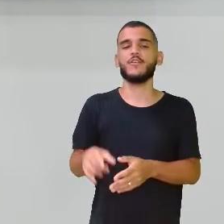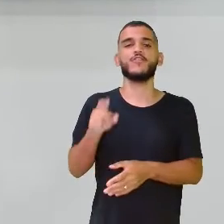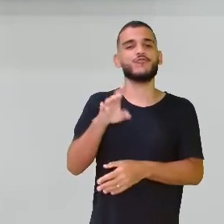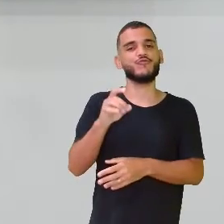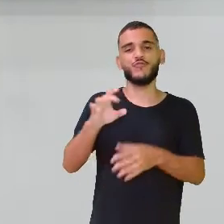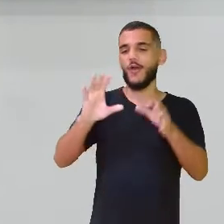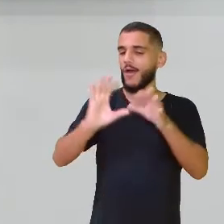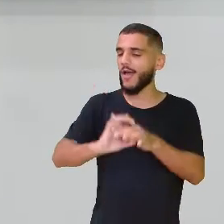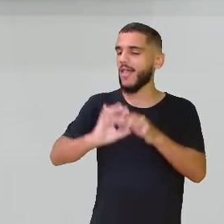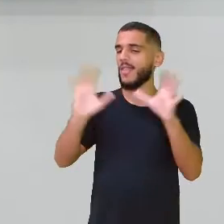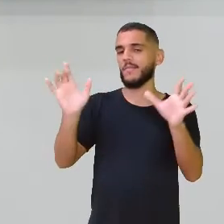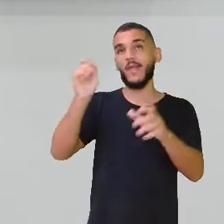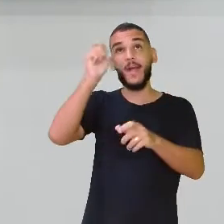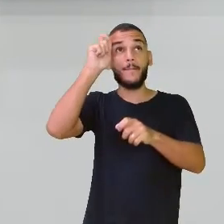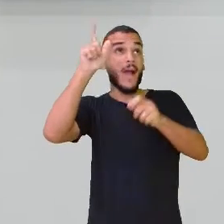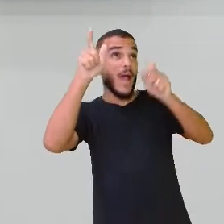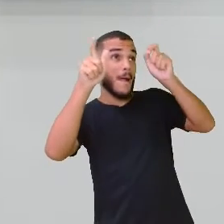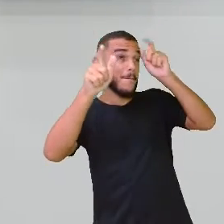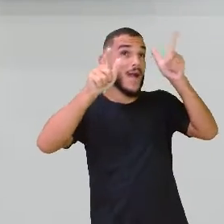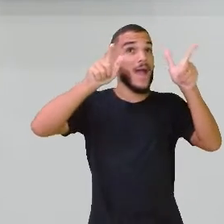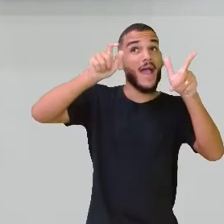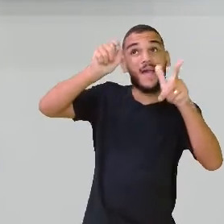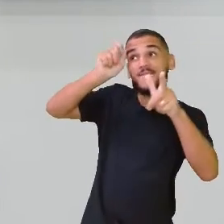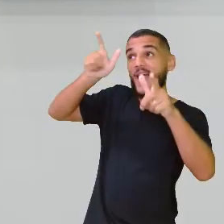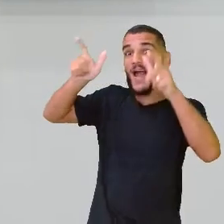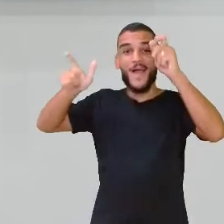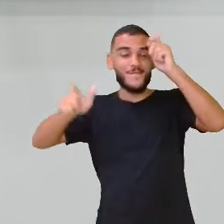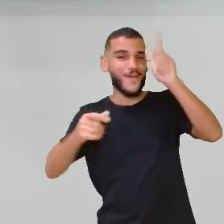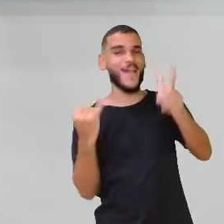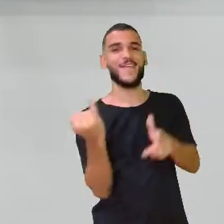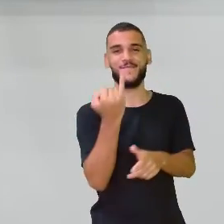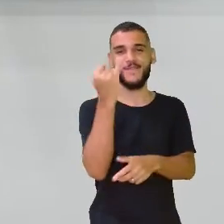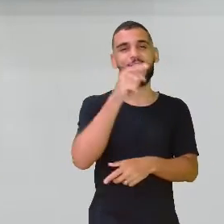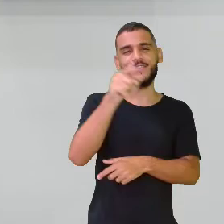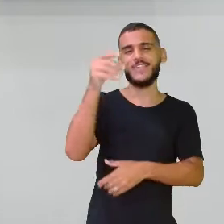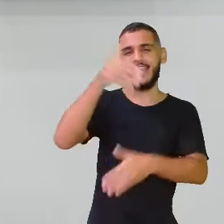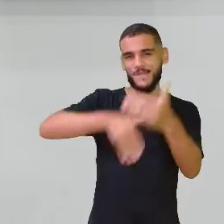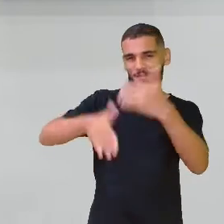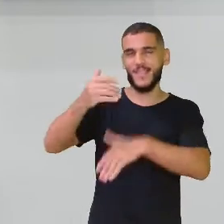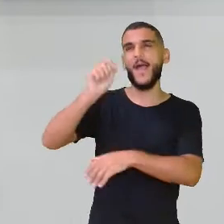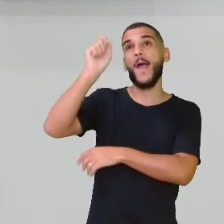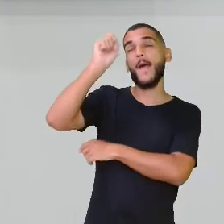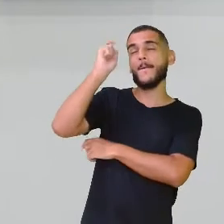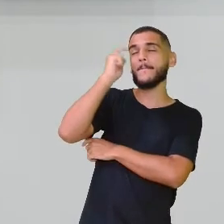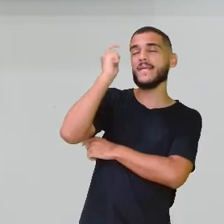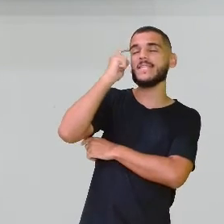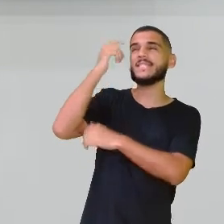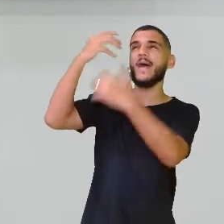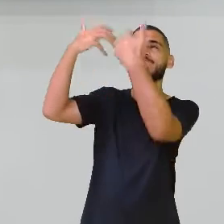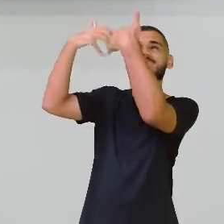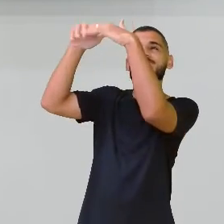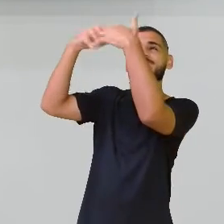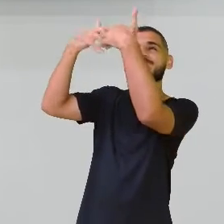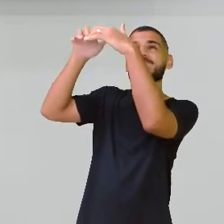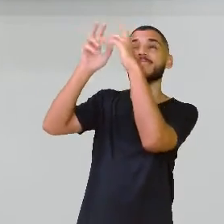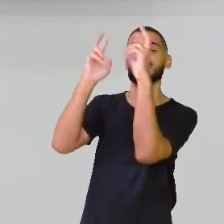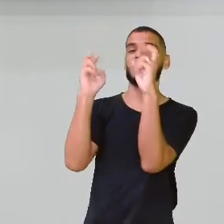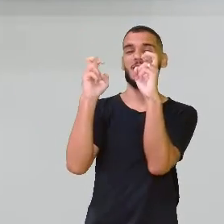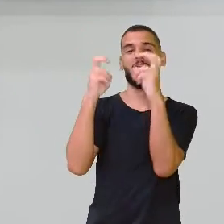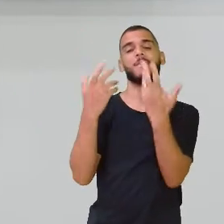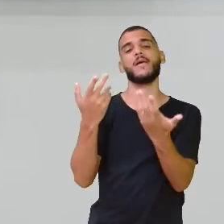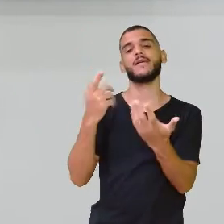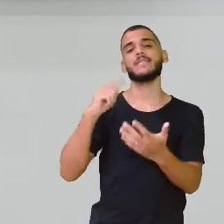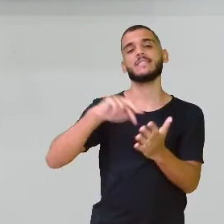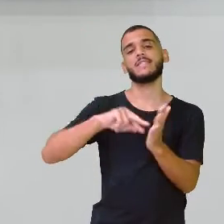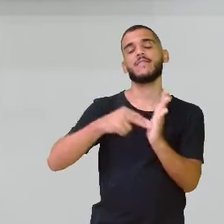para manga. E isso é fundamental que a gente faça. Pensar sobre temas. Quando a gente faz isso, a gente está